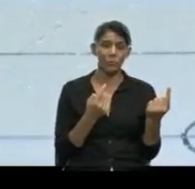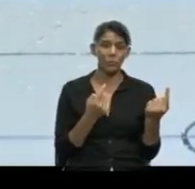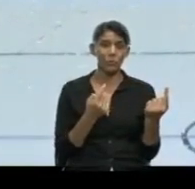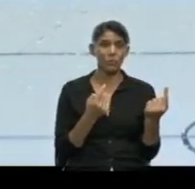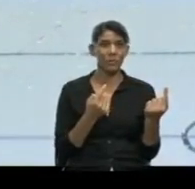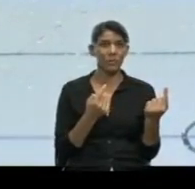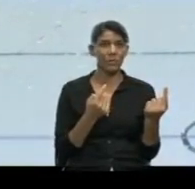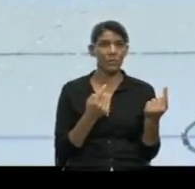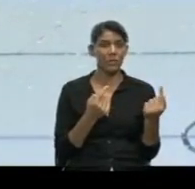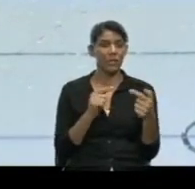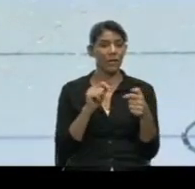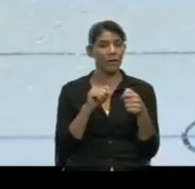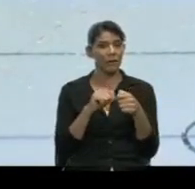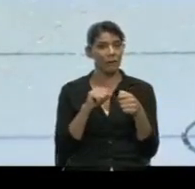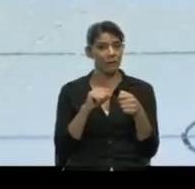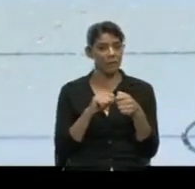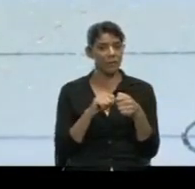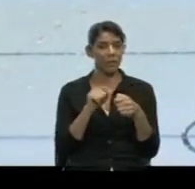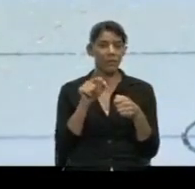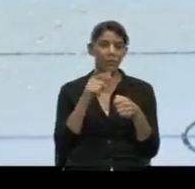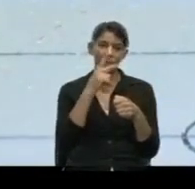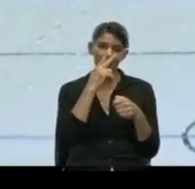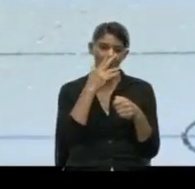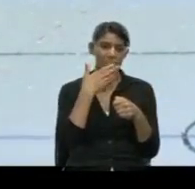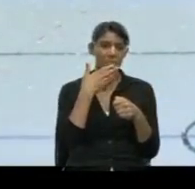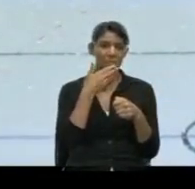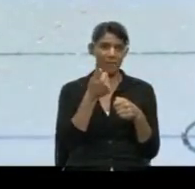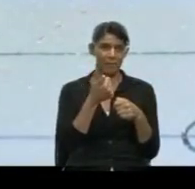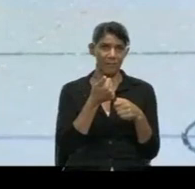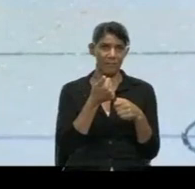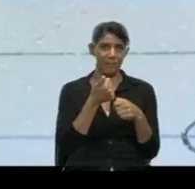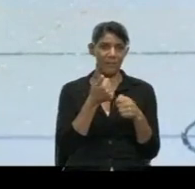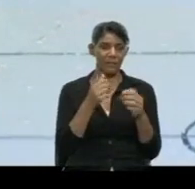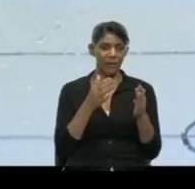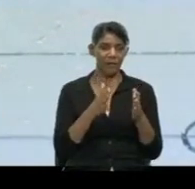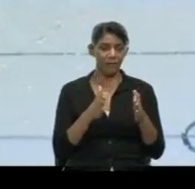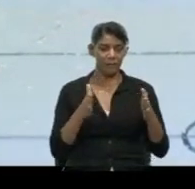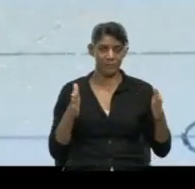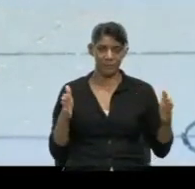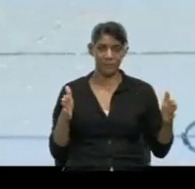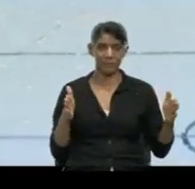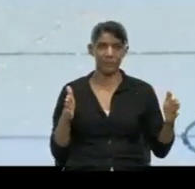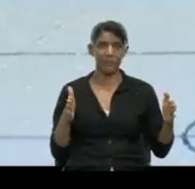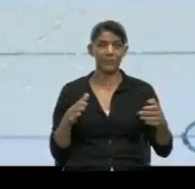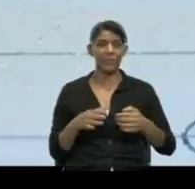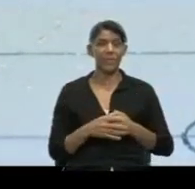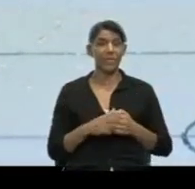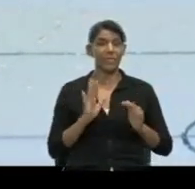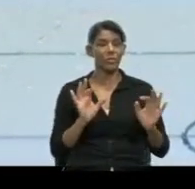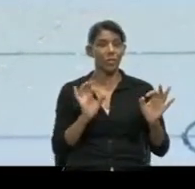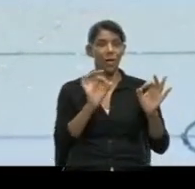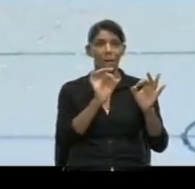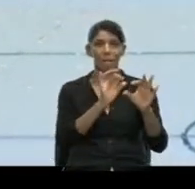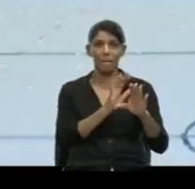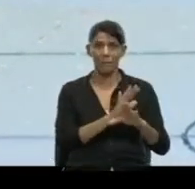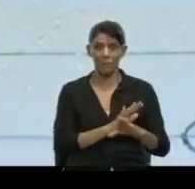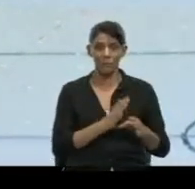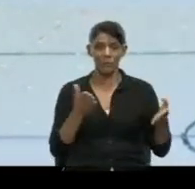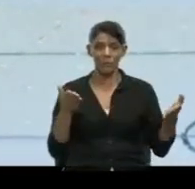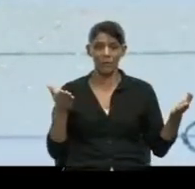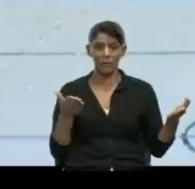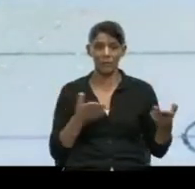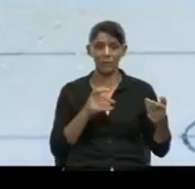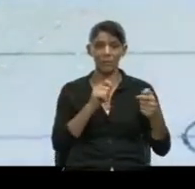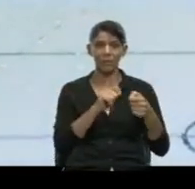ok? Façam do jeito que vocês acharem melhor esse afastamento, tá? Fez o afastamento. Agora a gente vai